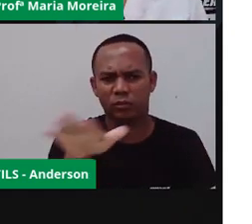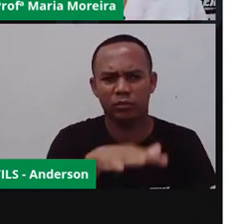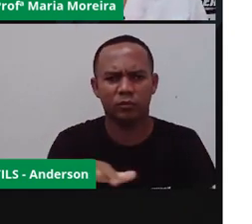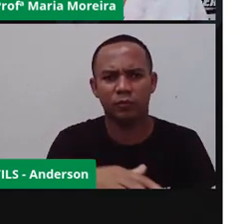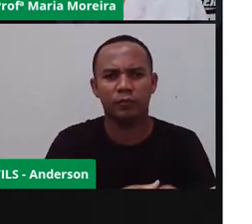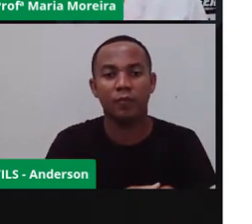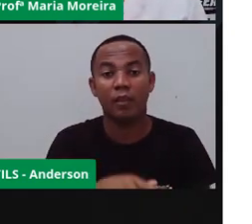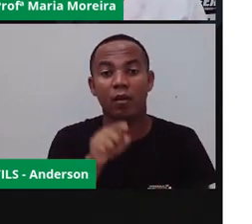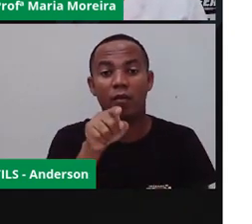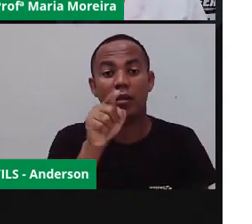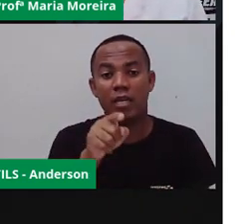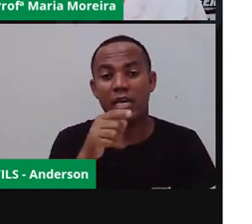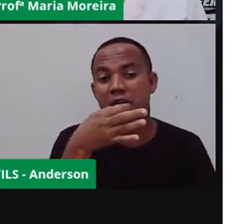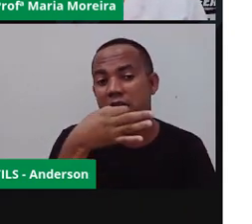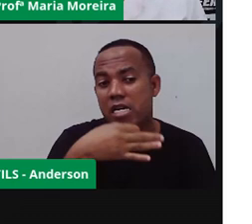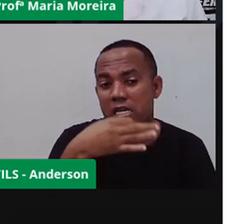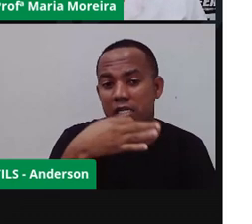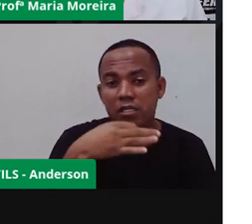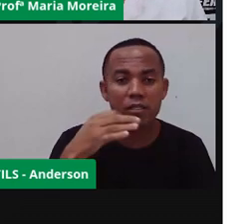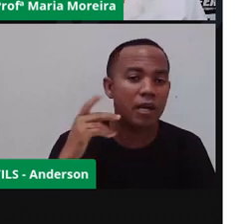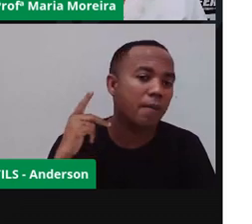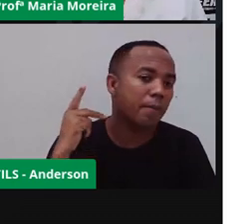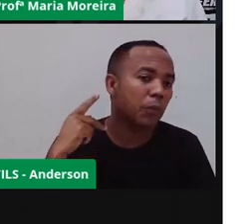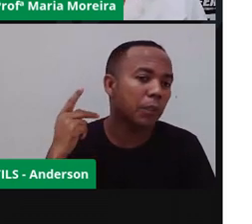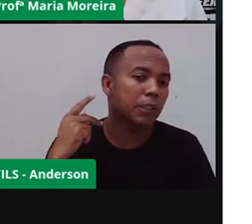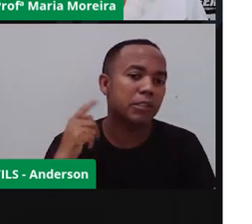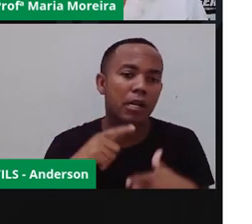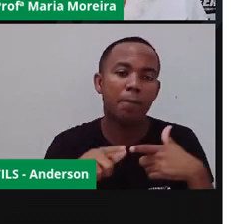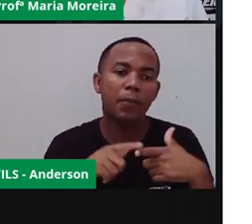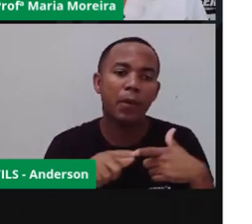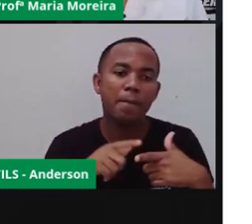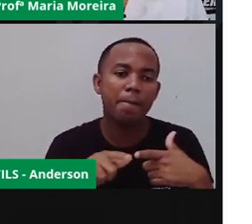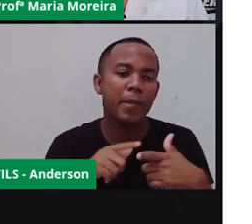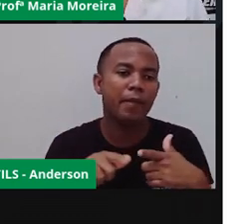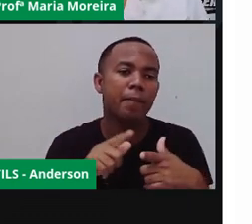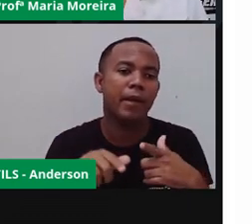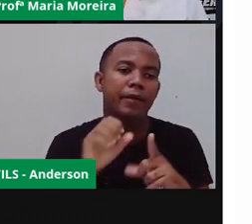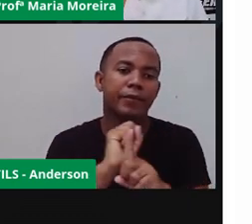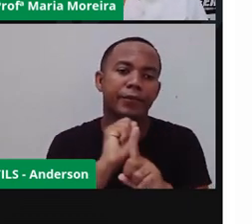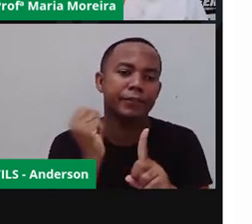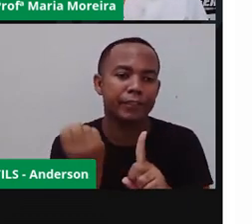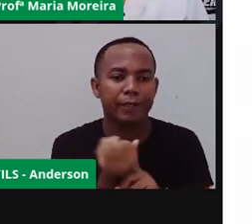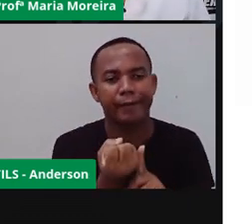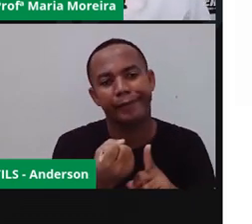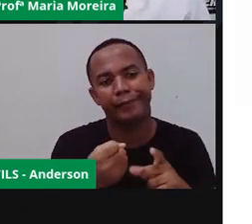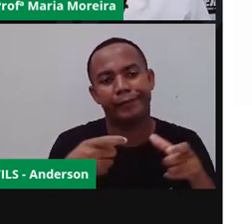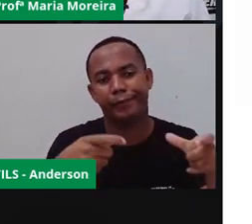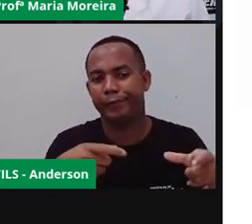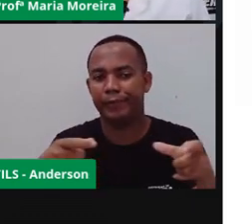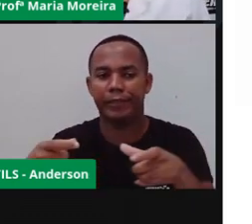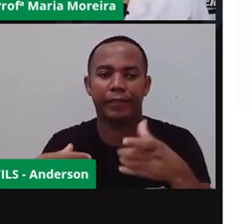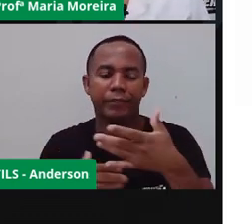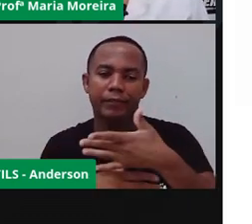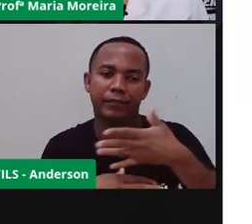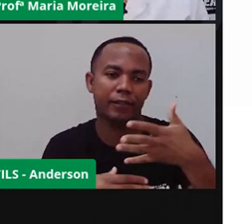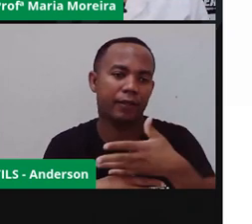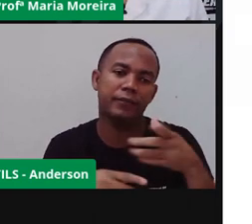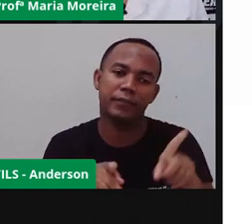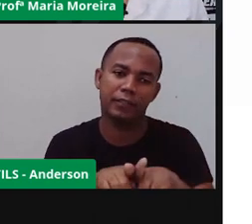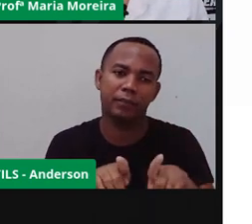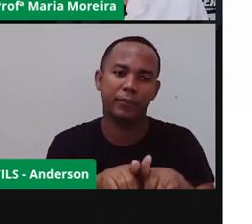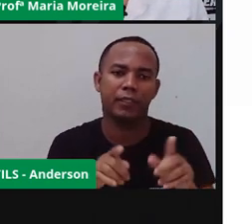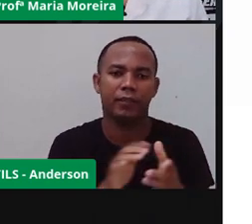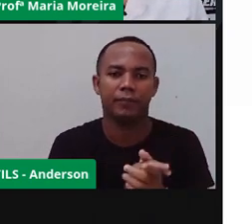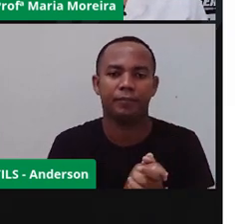uma crítica muito política, né? Ela vai falar dos problemas sociais, dos problemas políticos, né? Bom, e, né,